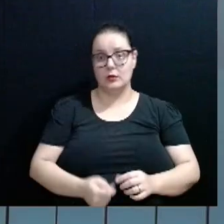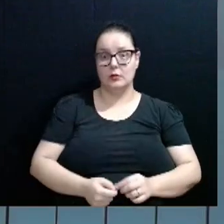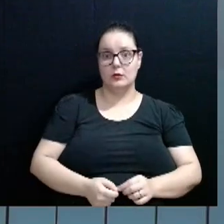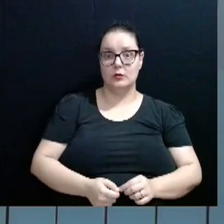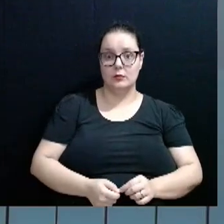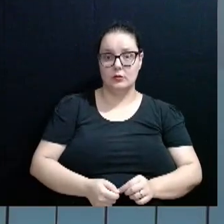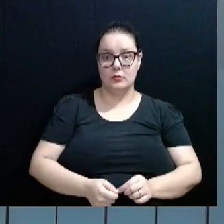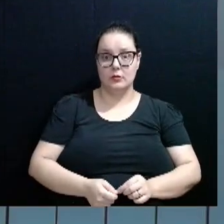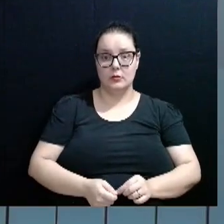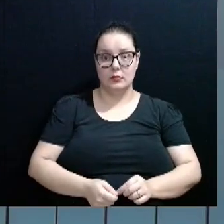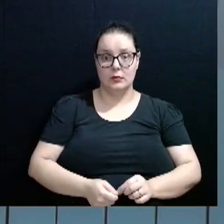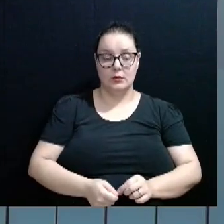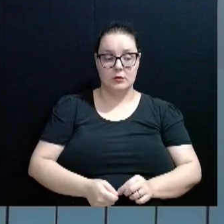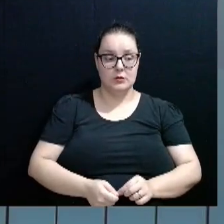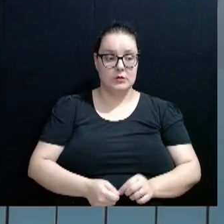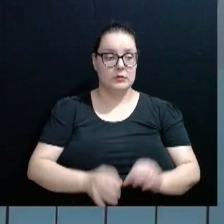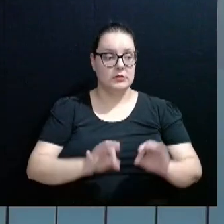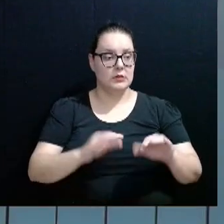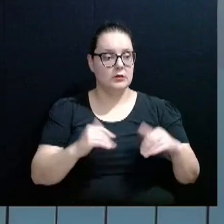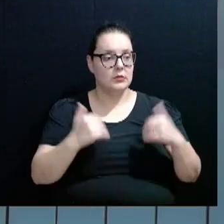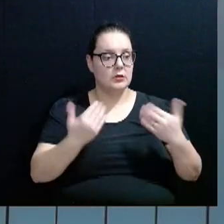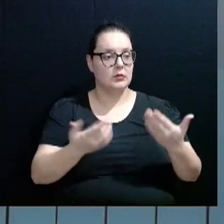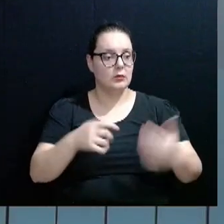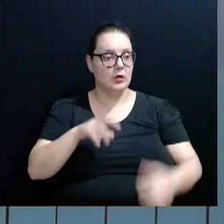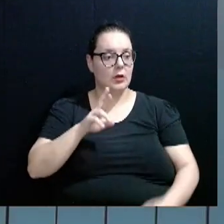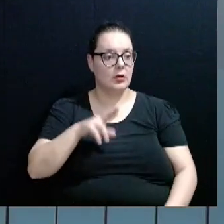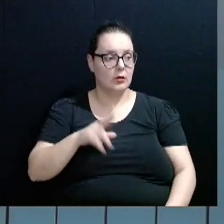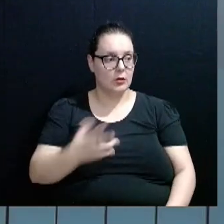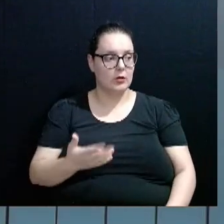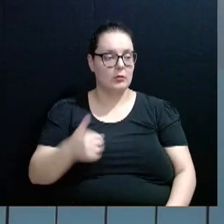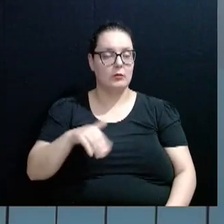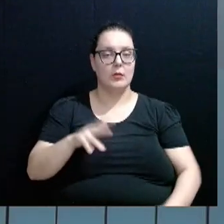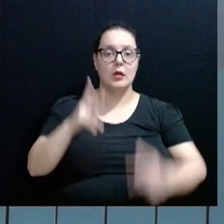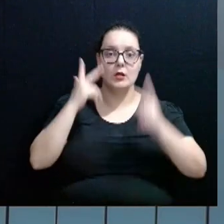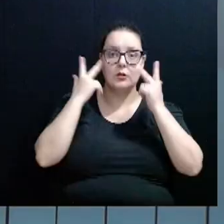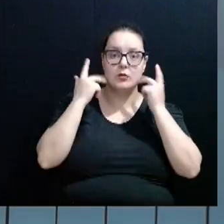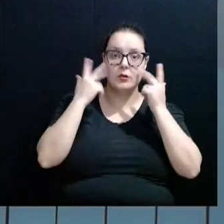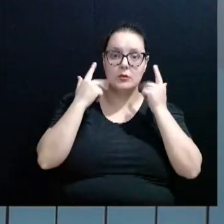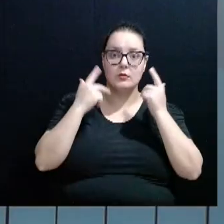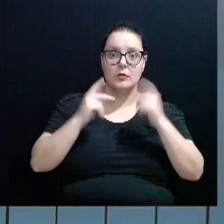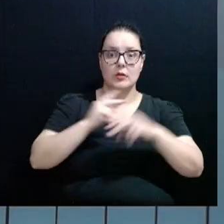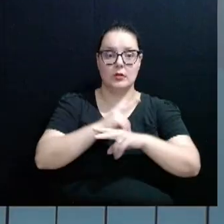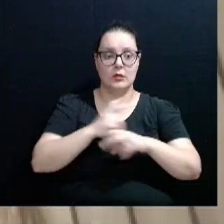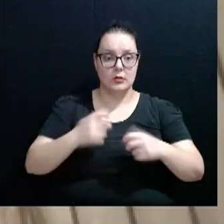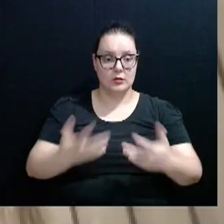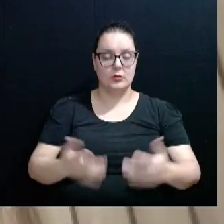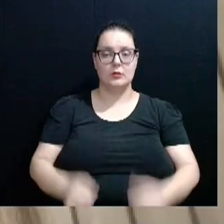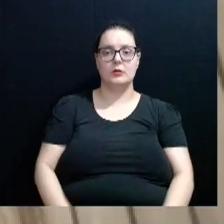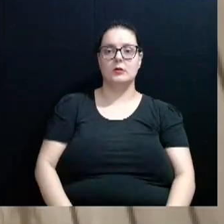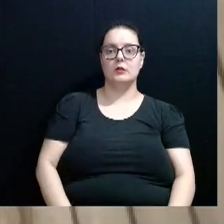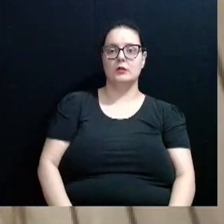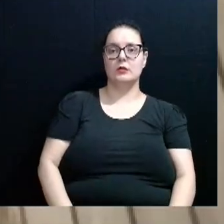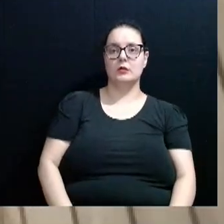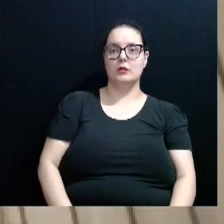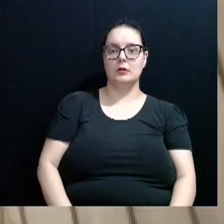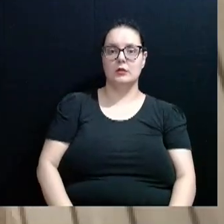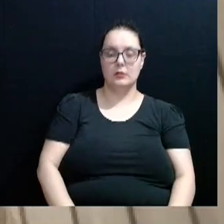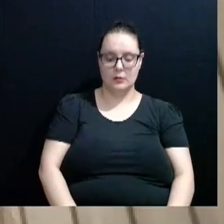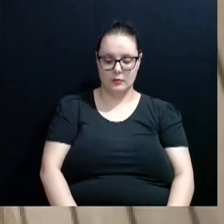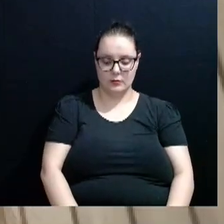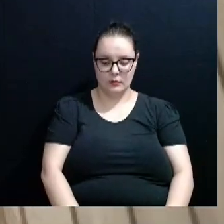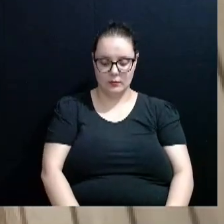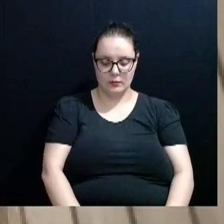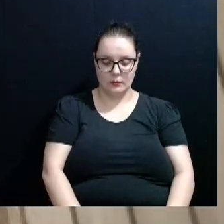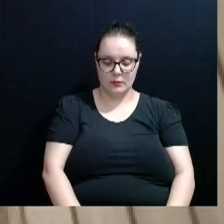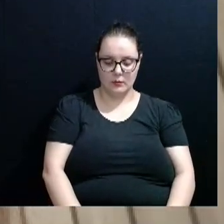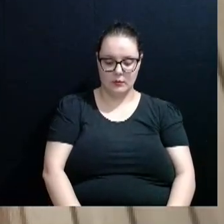E quais são as causas, mais comuns dessa intoxicação? Bom, primeira causa,